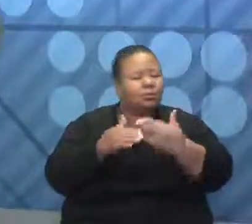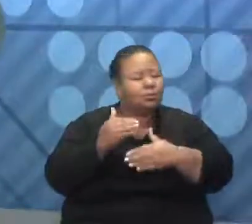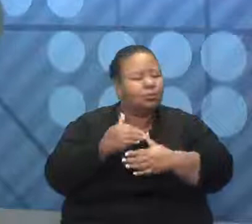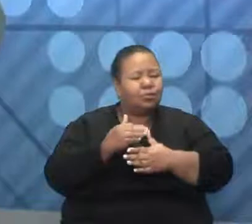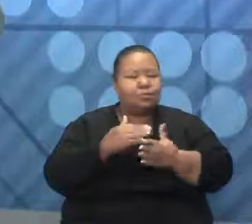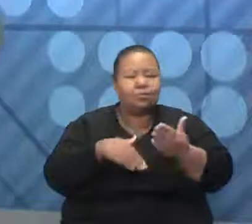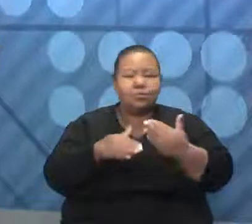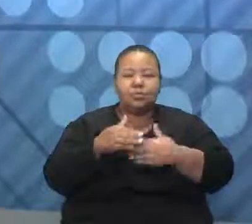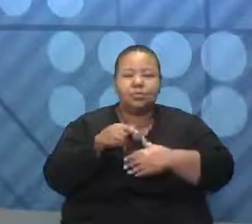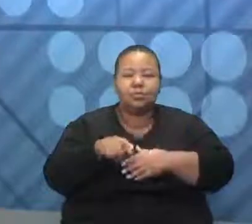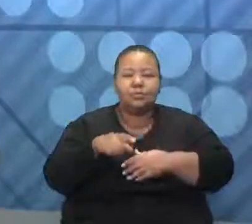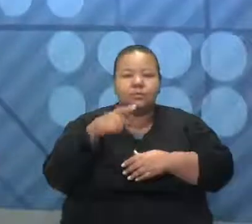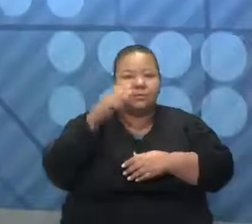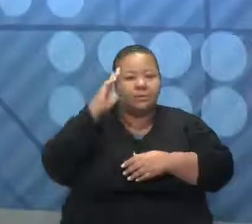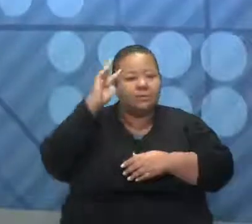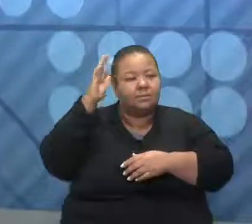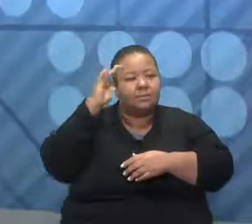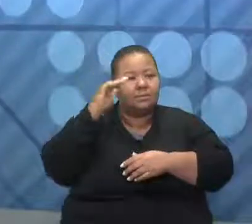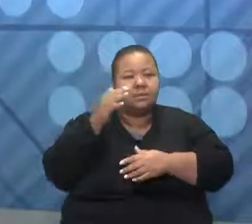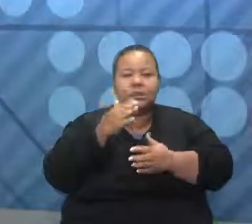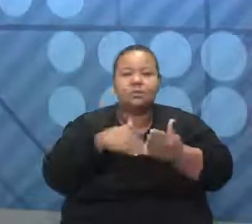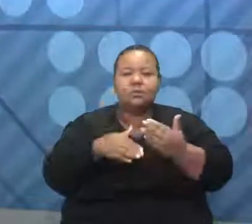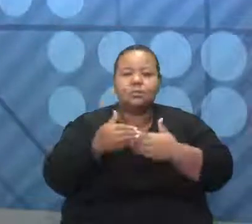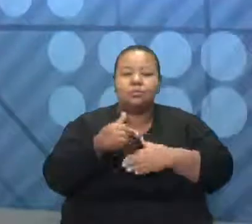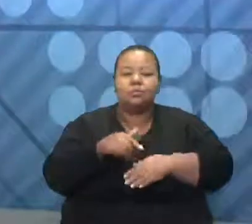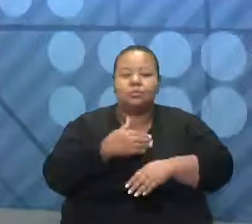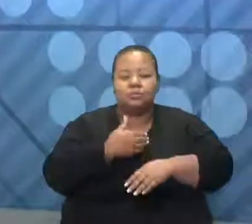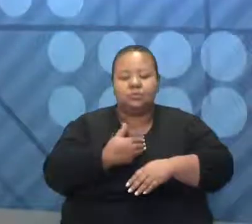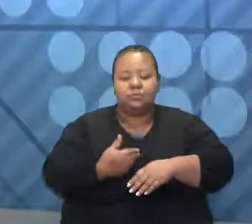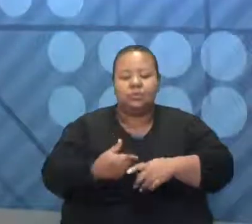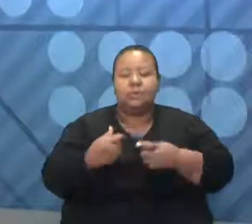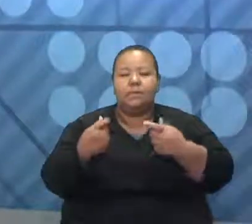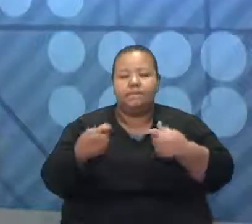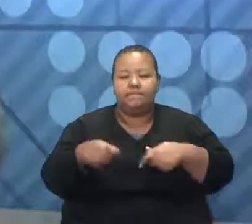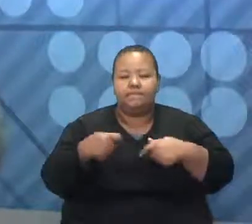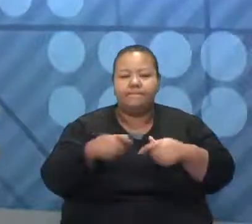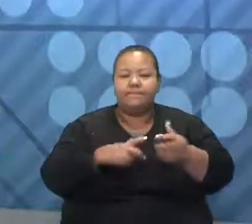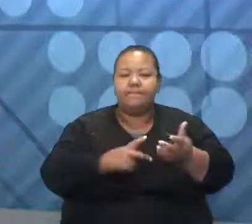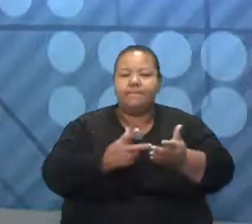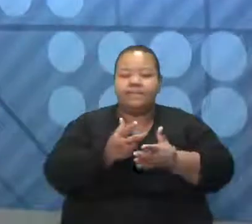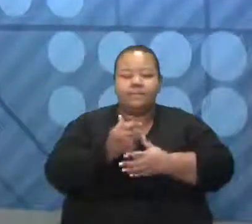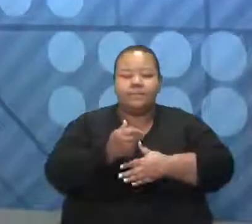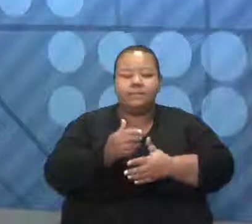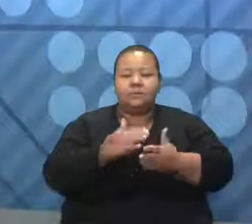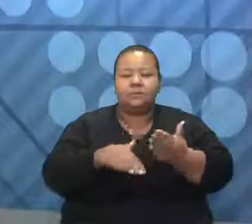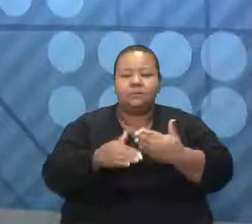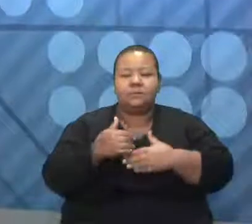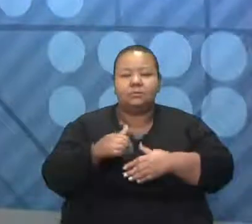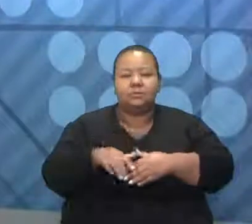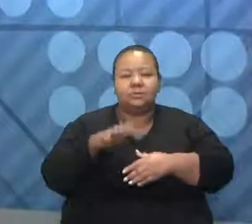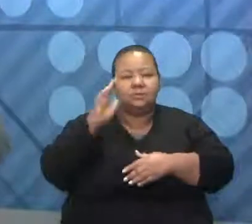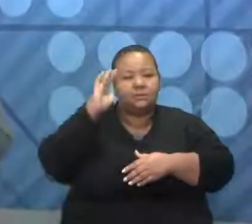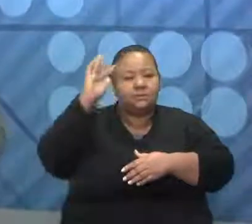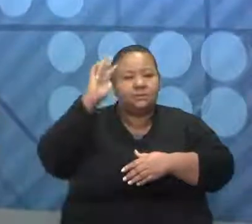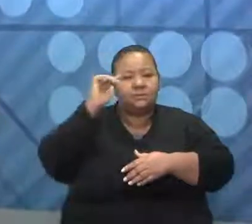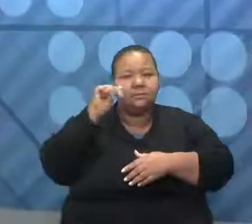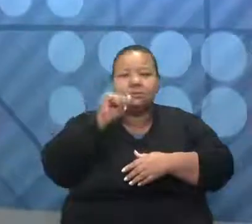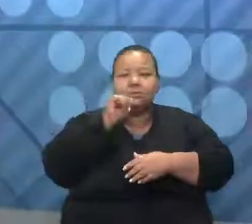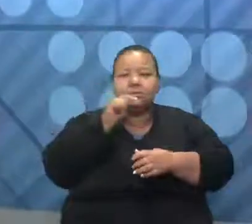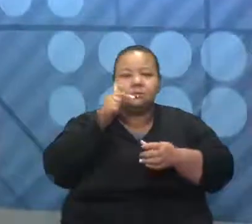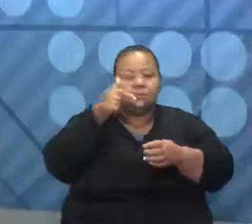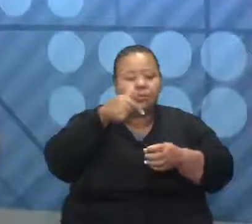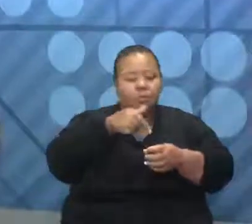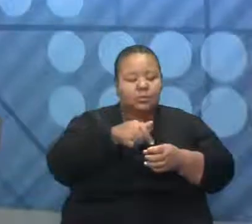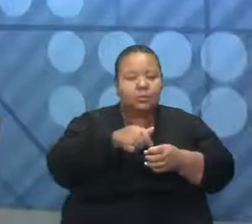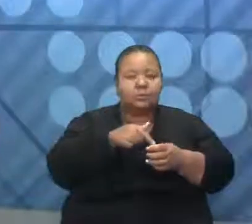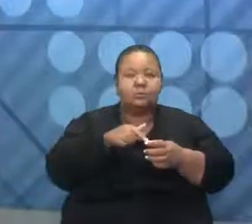você pensar de uma ponta a outra, ele precisa comprar. De tudo que você possa imaginar de empresa, tem que comprar combustível, tem